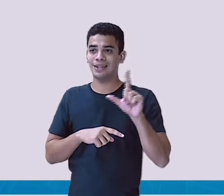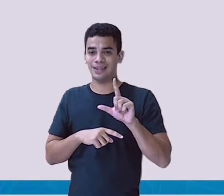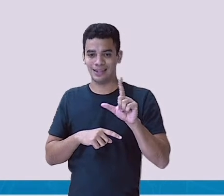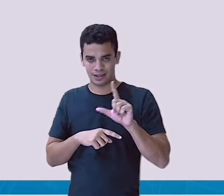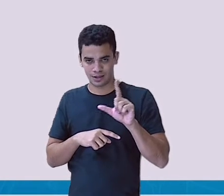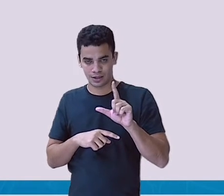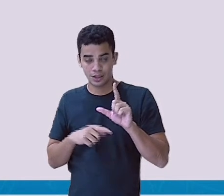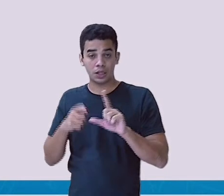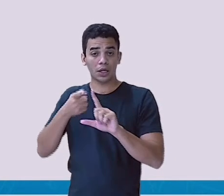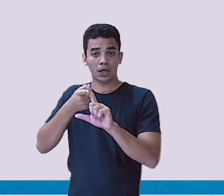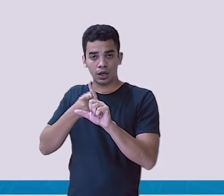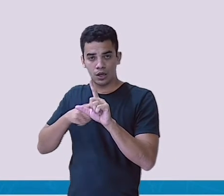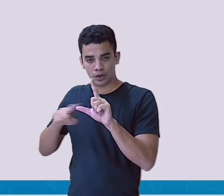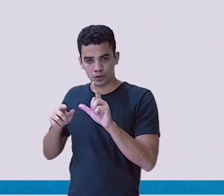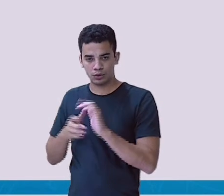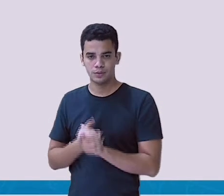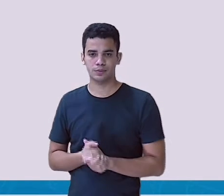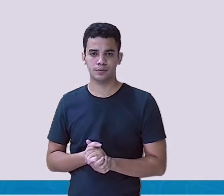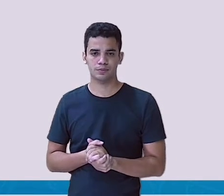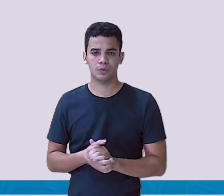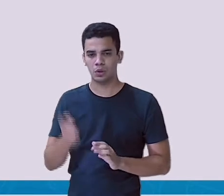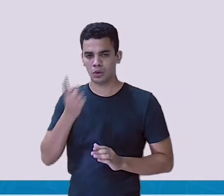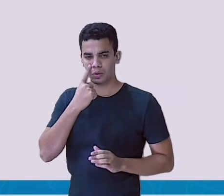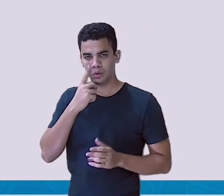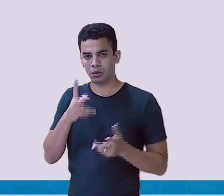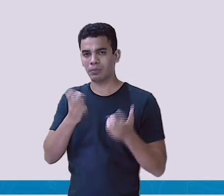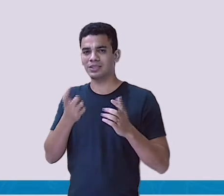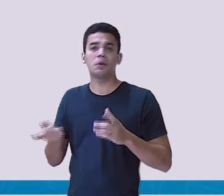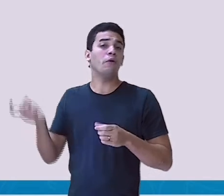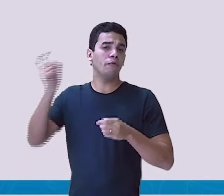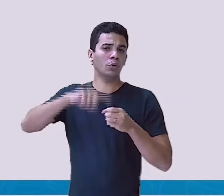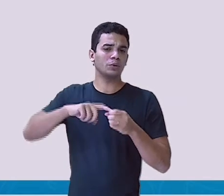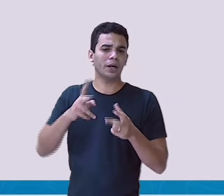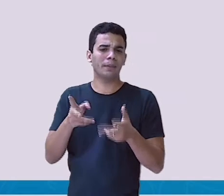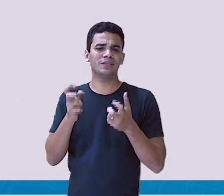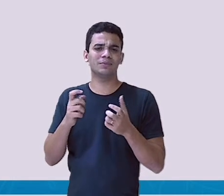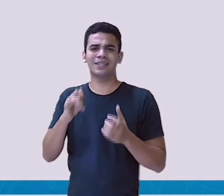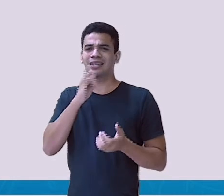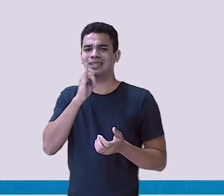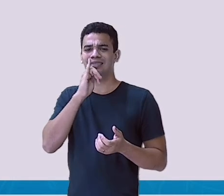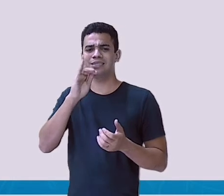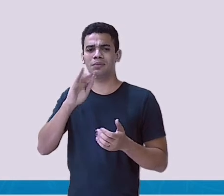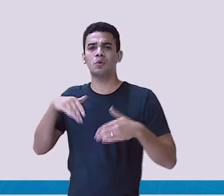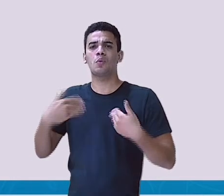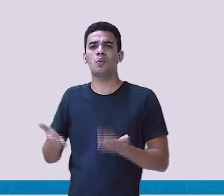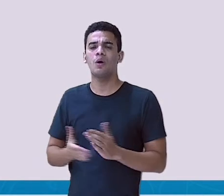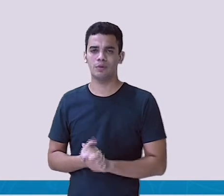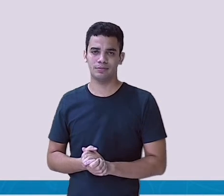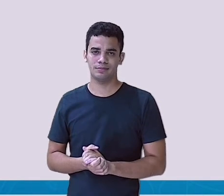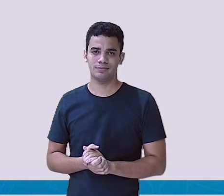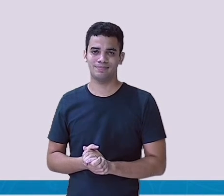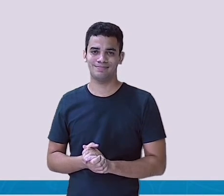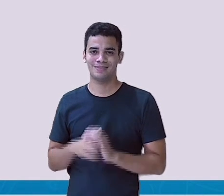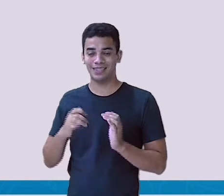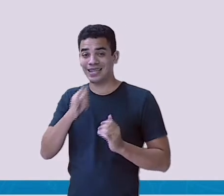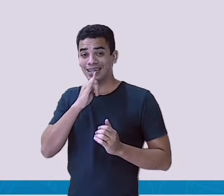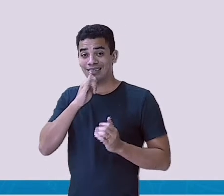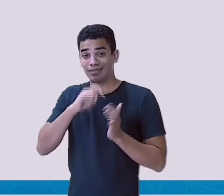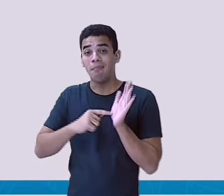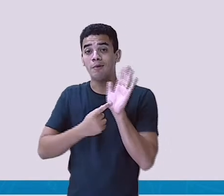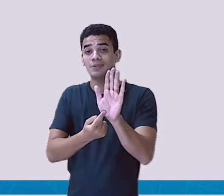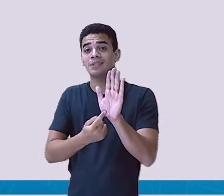lado. Vamos voltar lá nos casos e verificar. Ângulo, lado, ângulo é o primeiro caso.